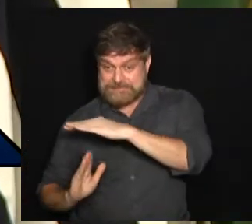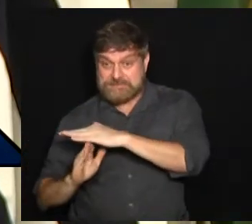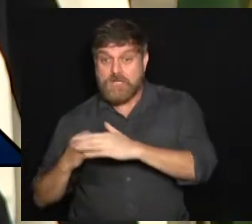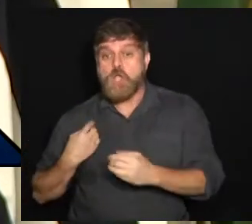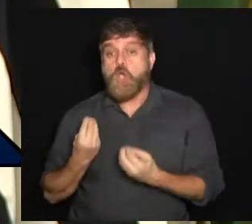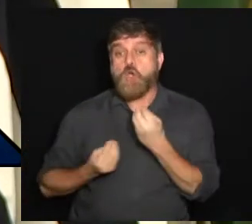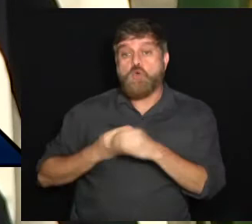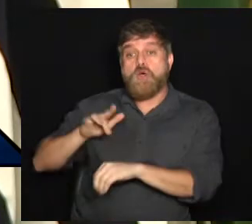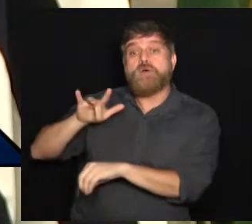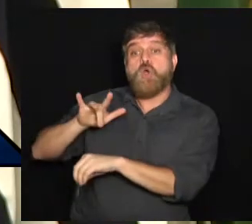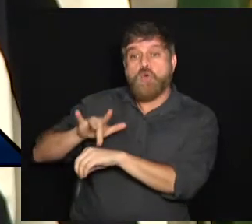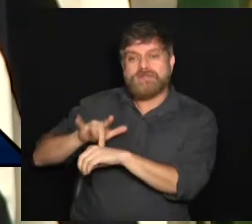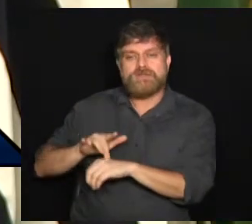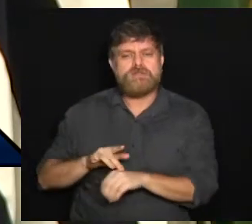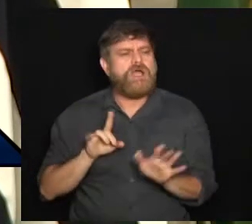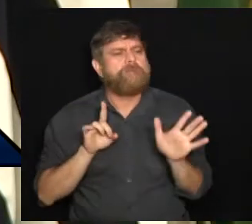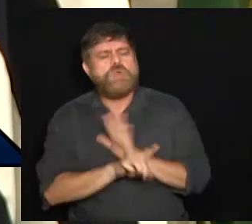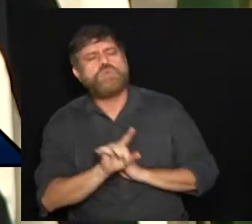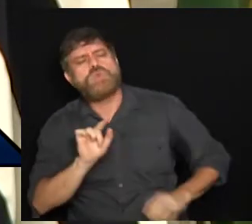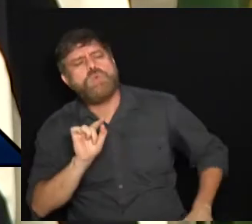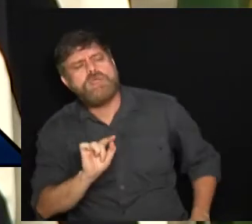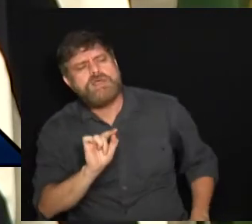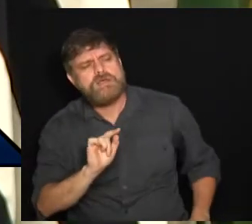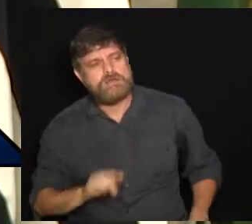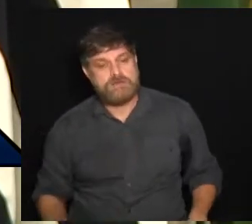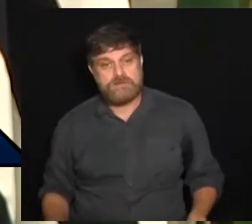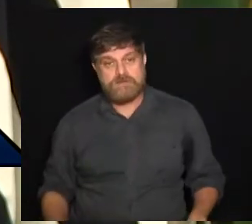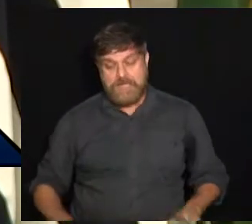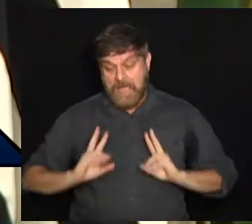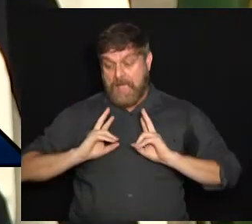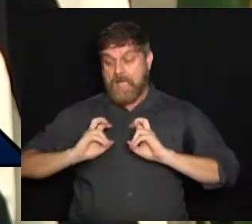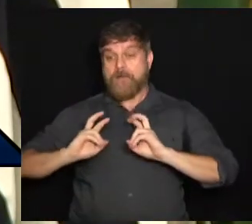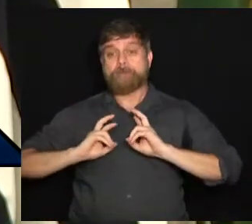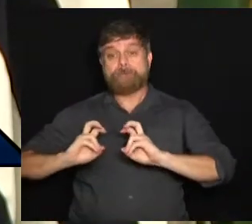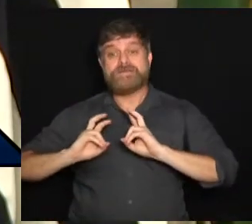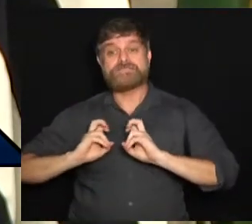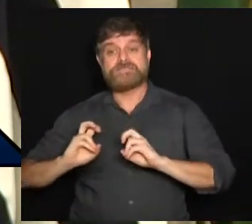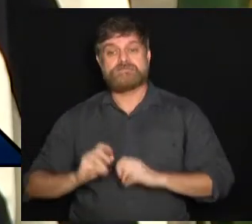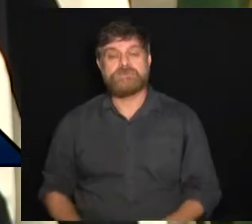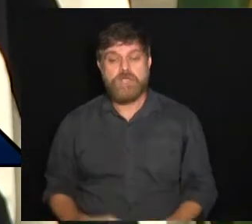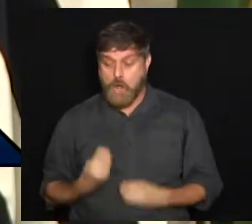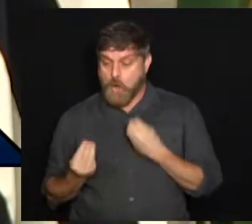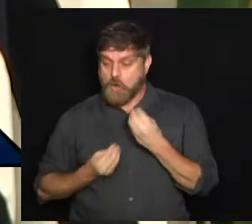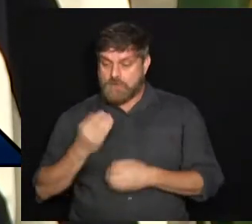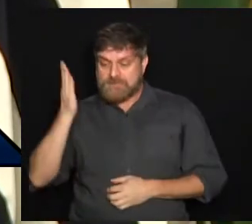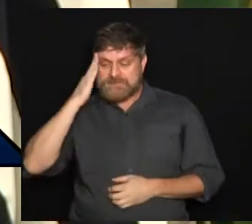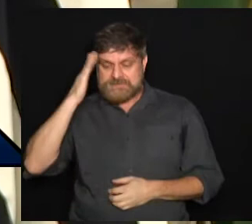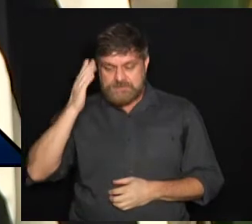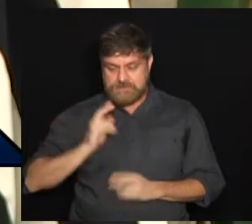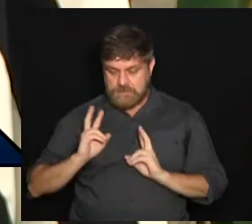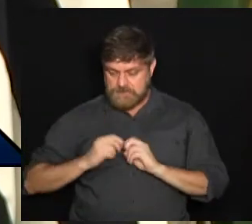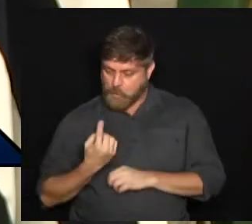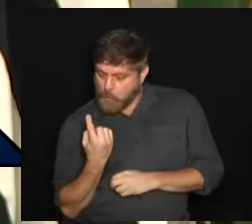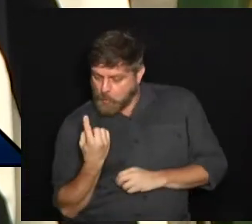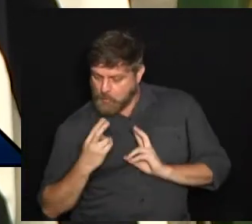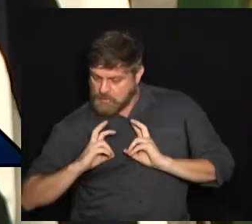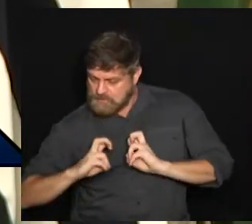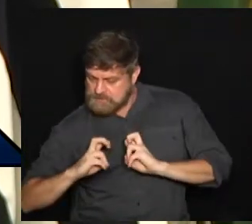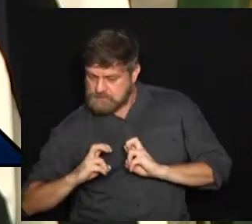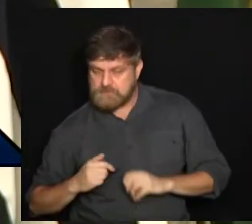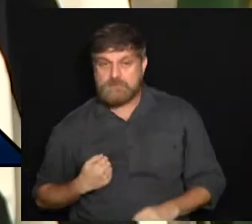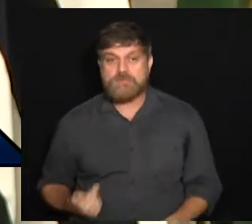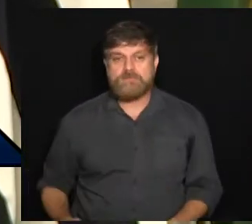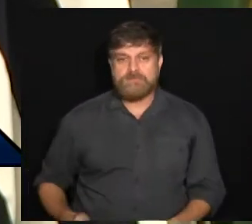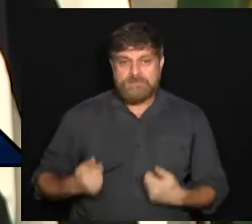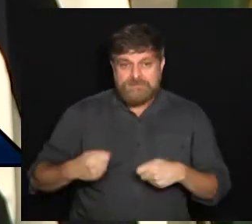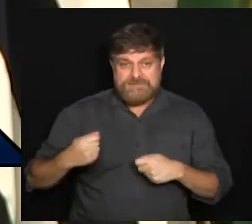tá? A outra pergunta era do... Os sintomas. Lembrar os sintomas, ter uns sintomas é um aviso ou eles